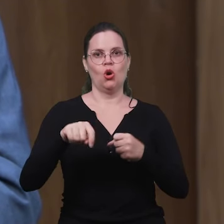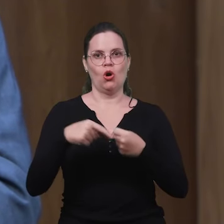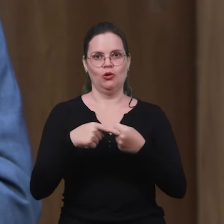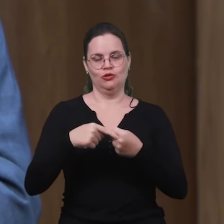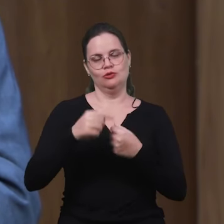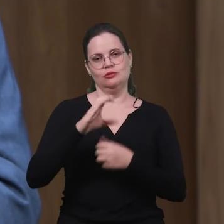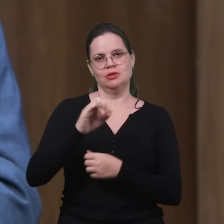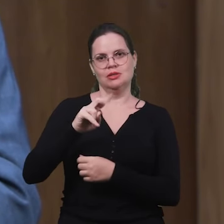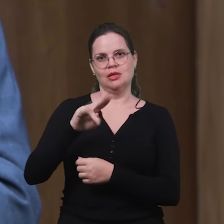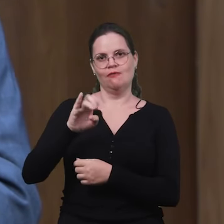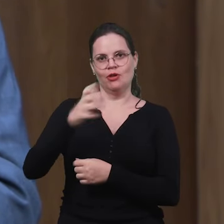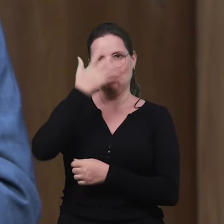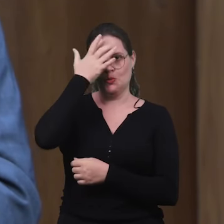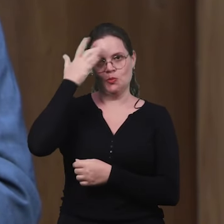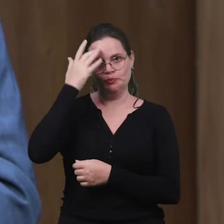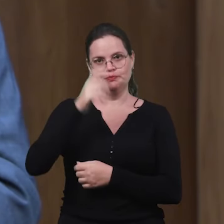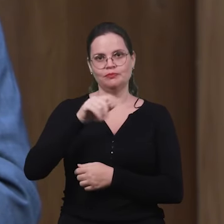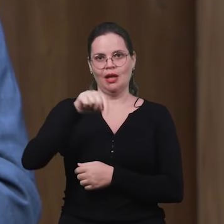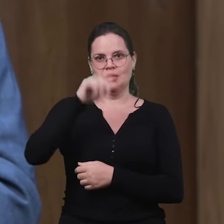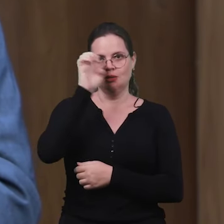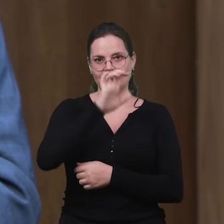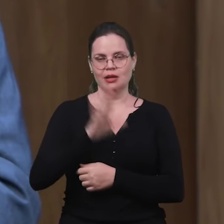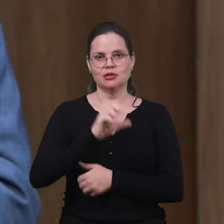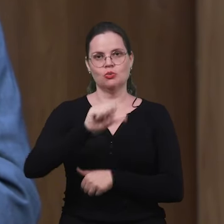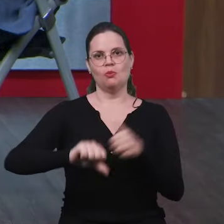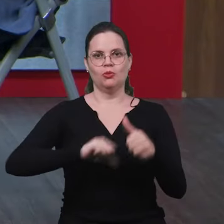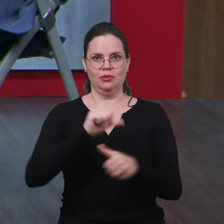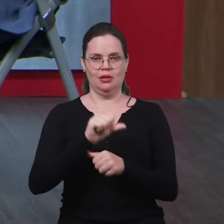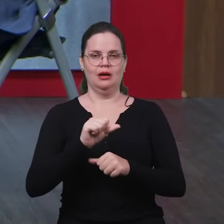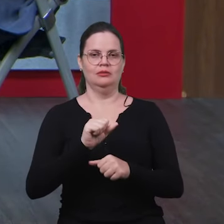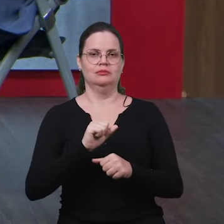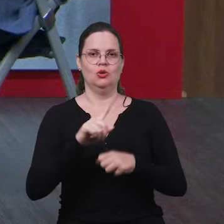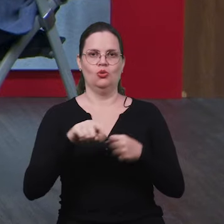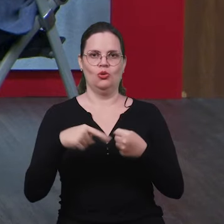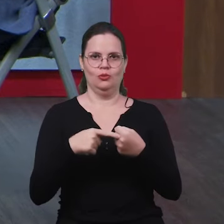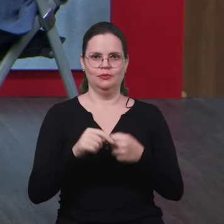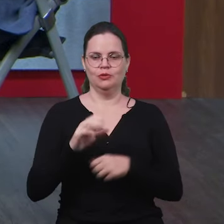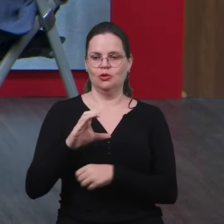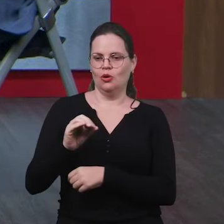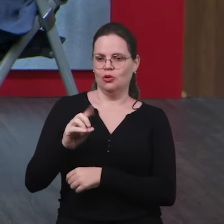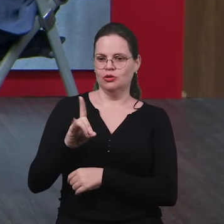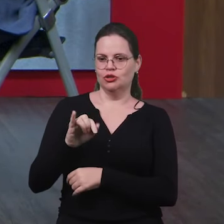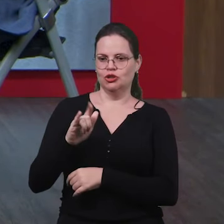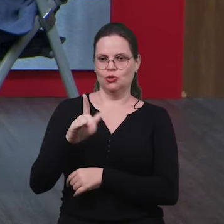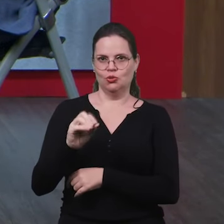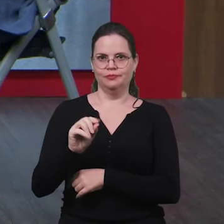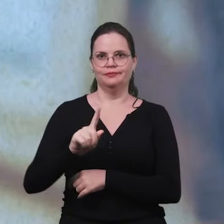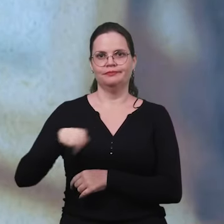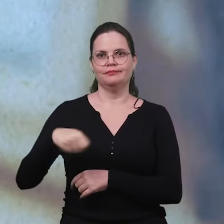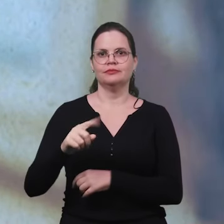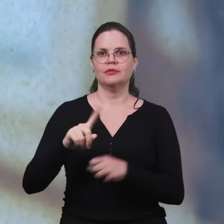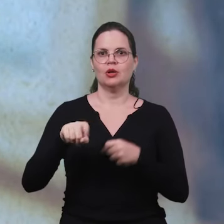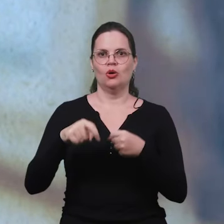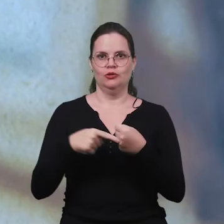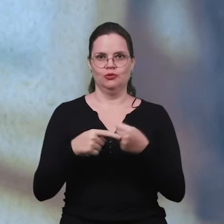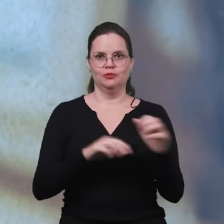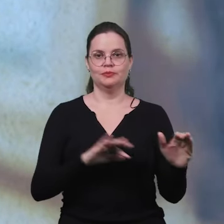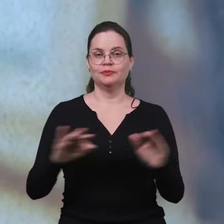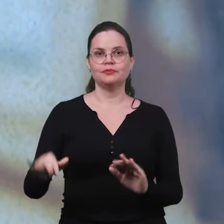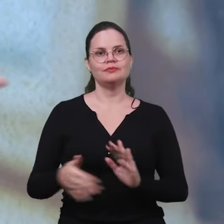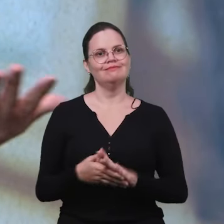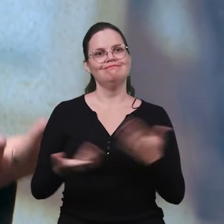E para falar sobre este assunto, convidamos a doutora Saula Renata. Doutora Saula Renata, seja muito bem-vinda. Obrigada, doutor Rodrigo, é uma honra estar